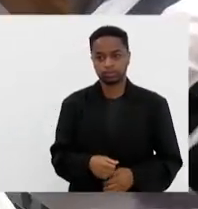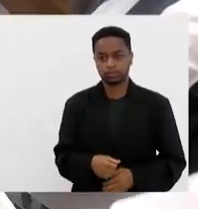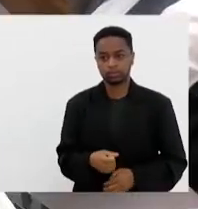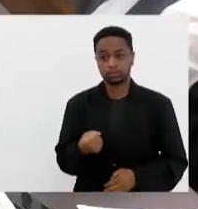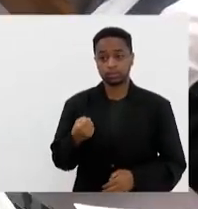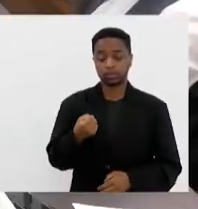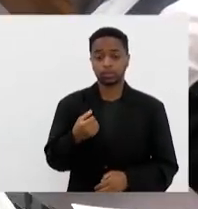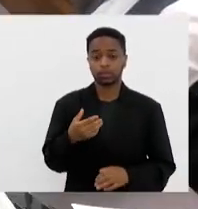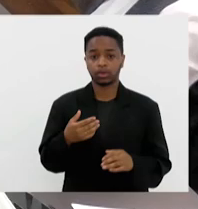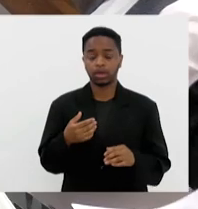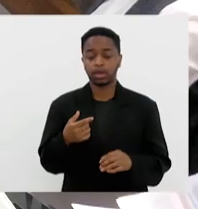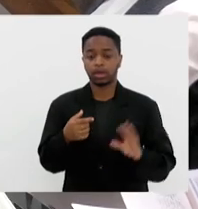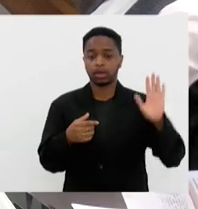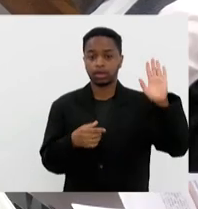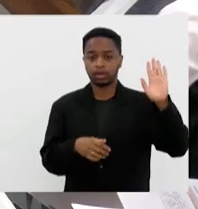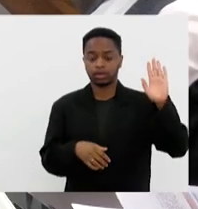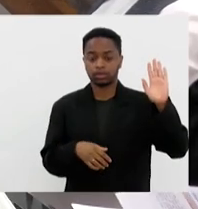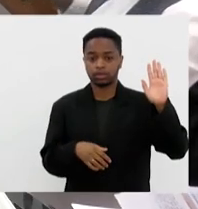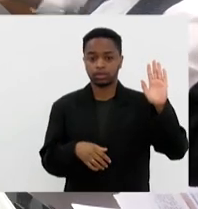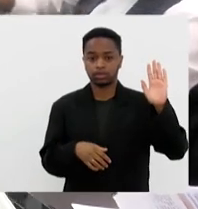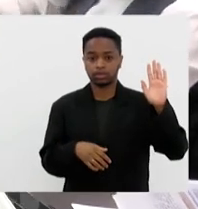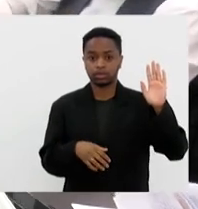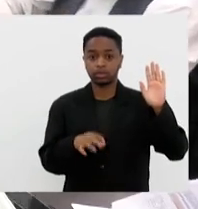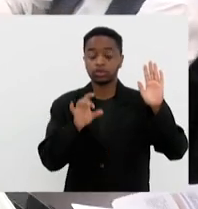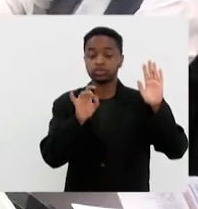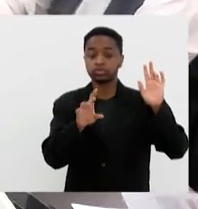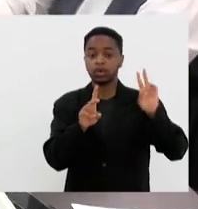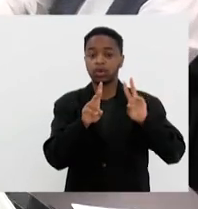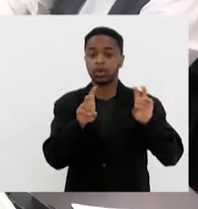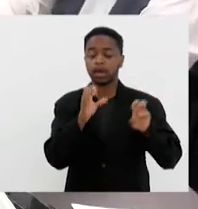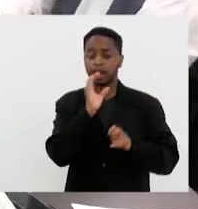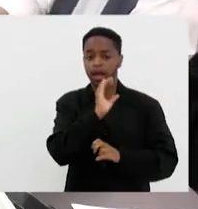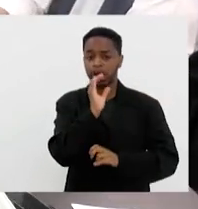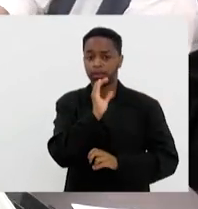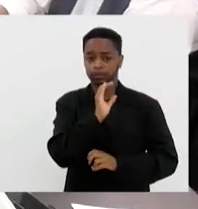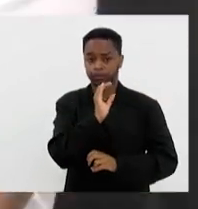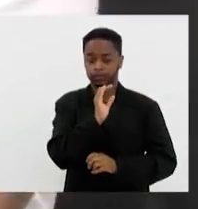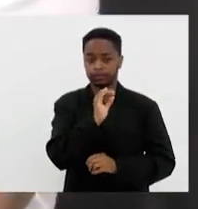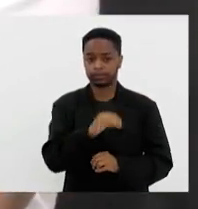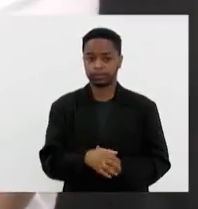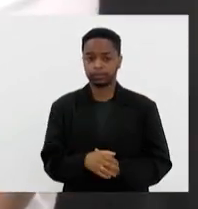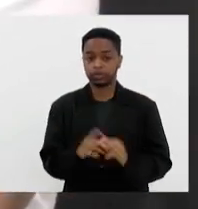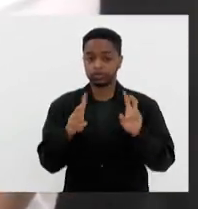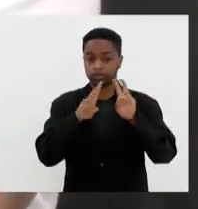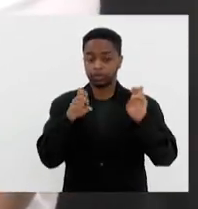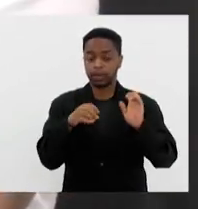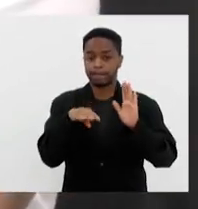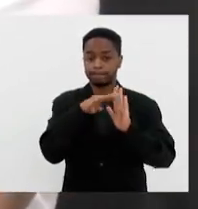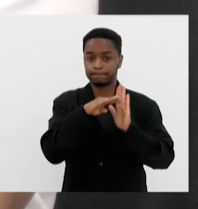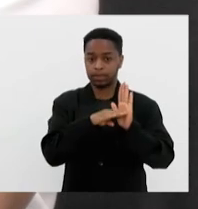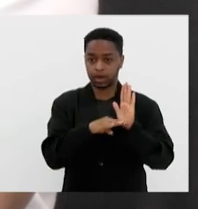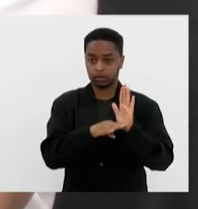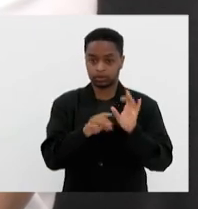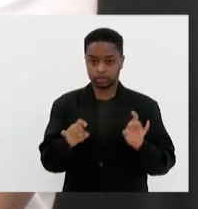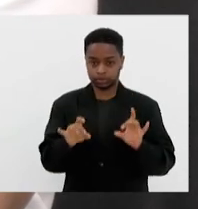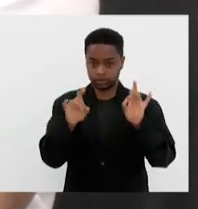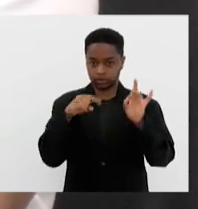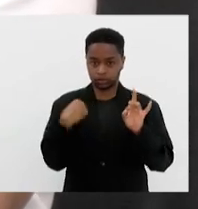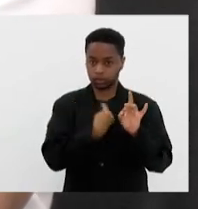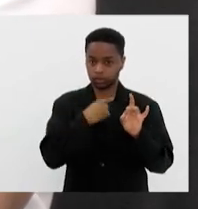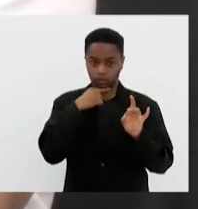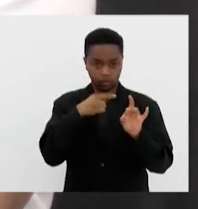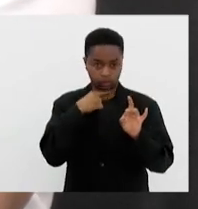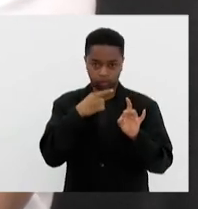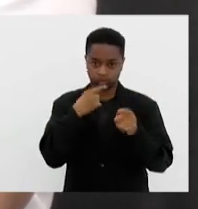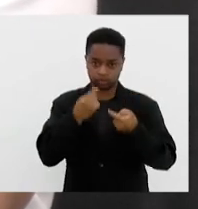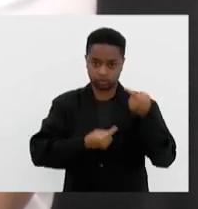Presidente, só uma questão. Em relação à pauta extraordinária, que a gente não conseguiu avançar,